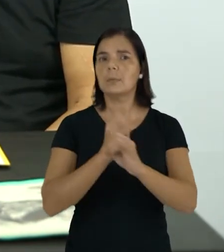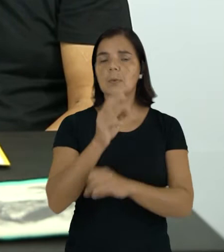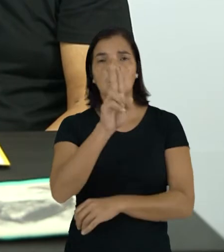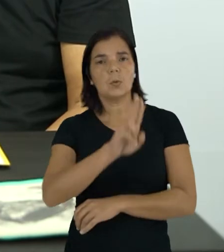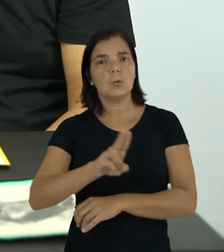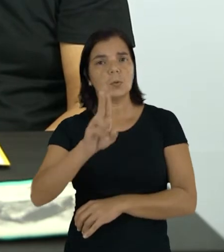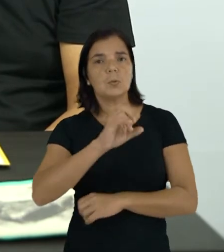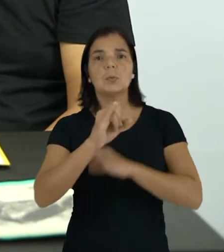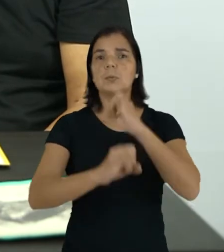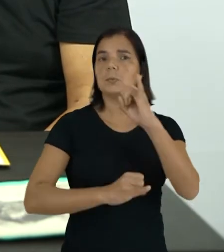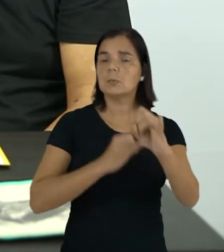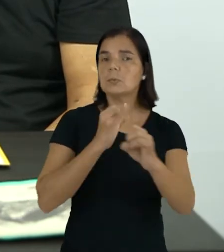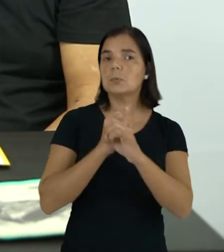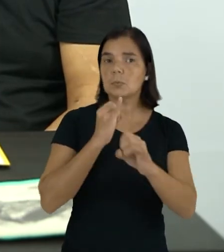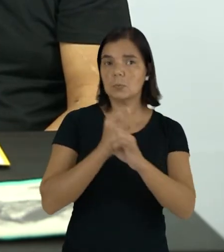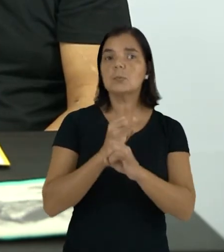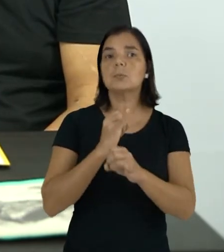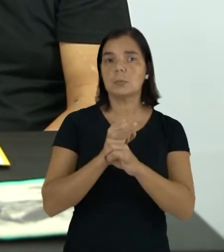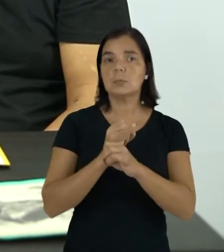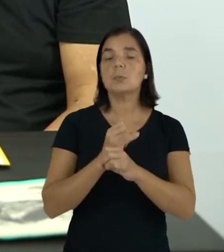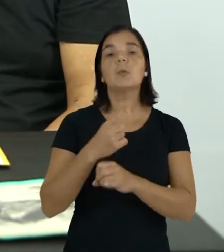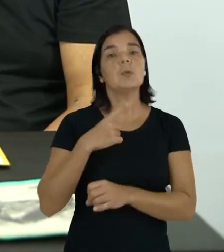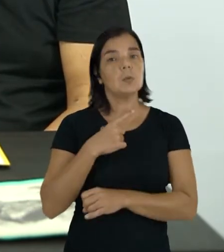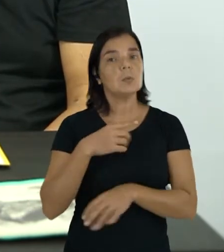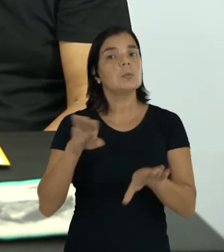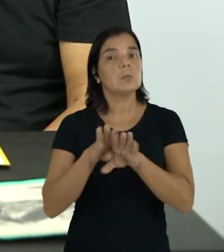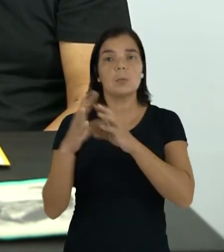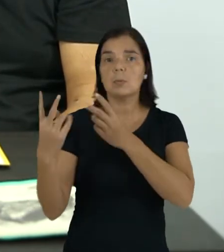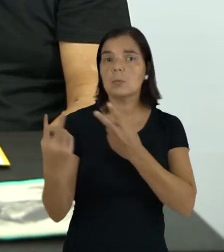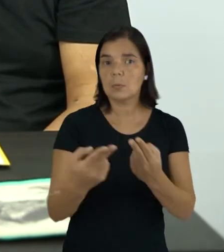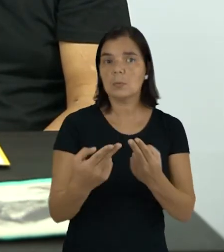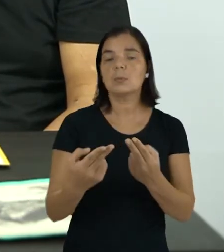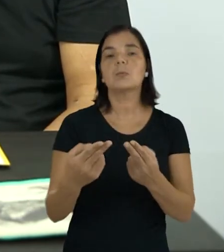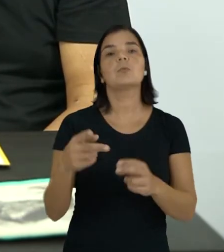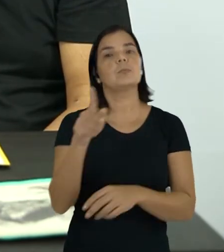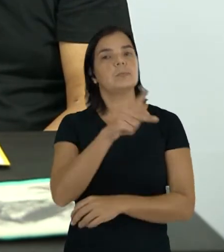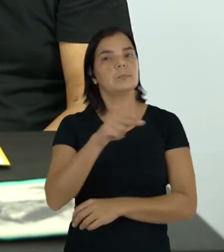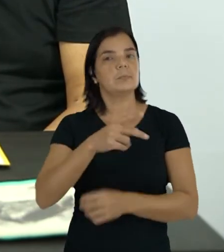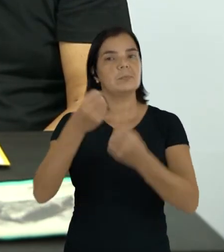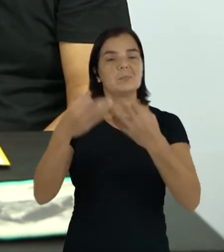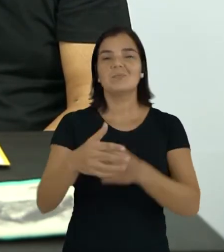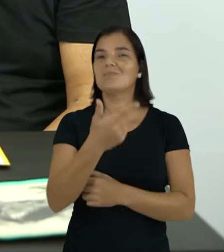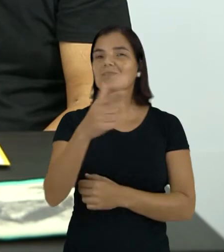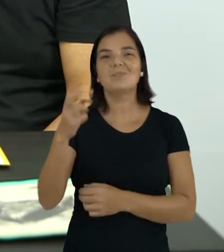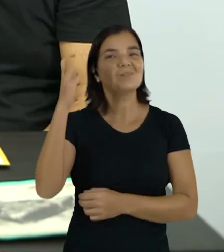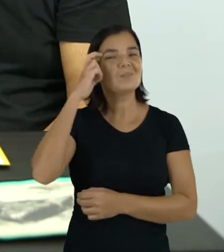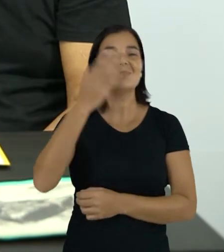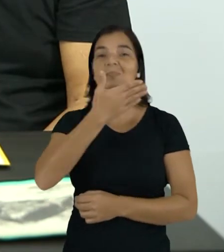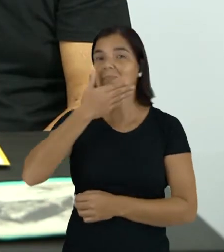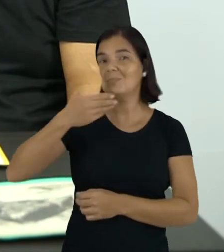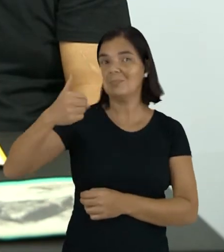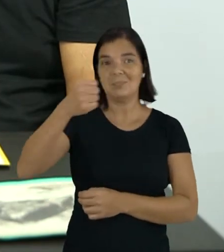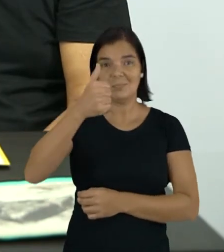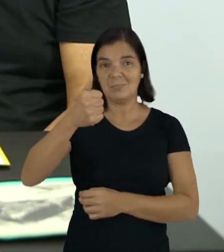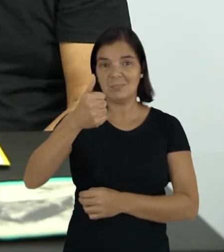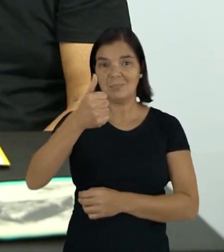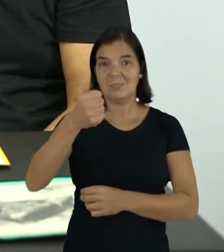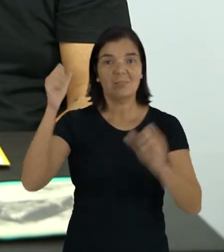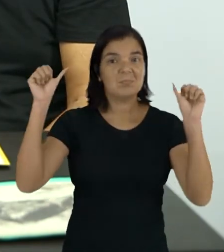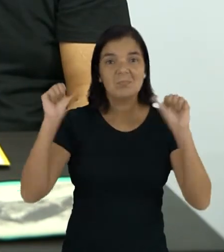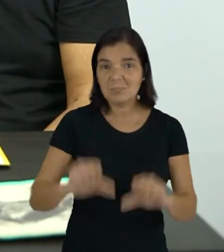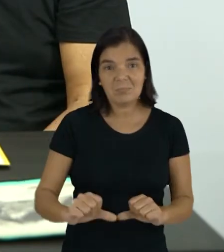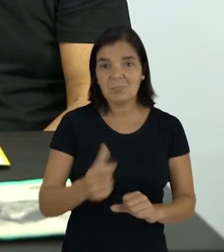usando internet, estão usando os recursos que nós estamos usando. Como o professor falou, não existe cultura melhor, nem